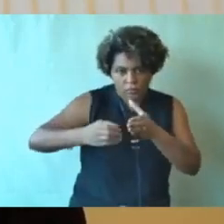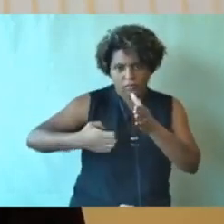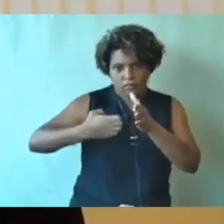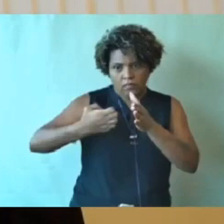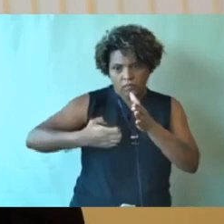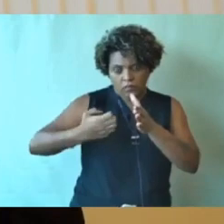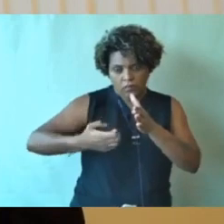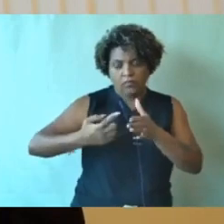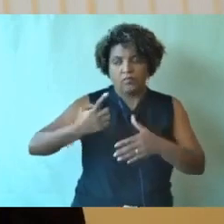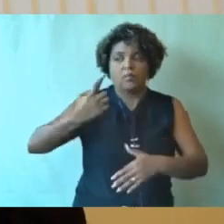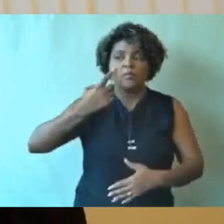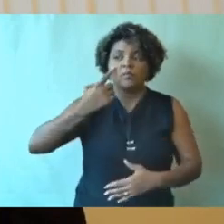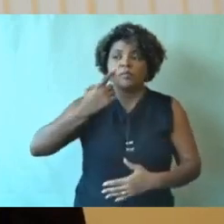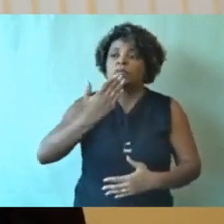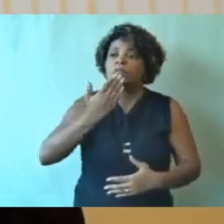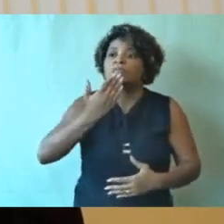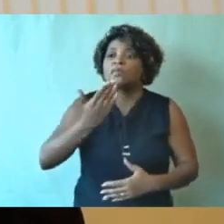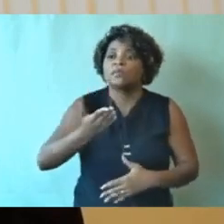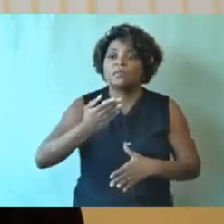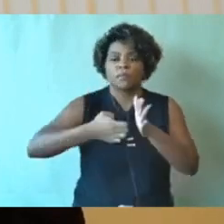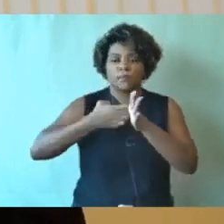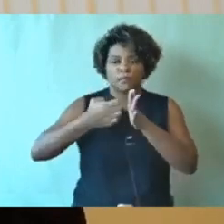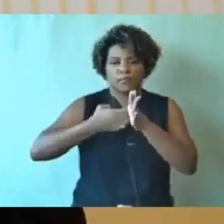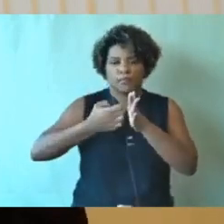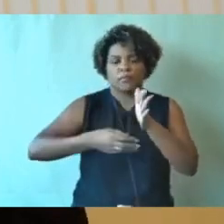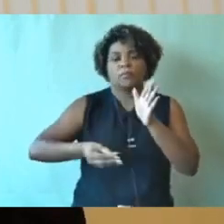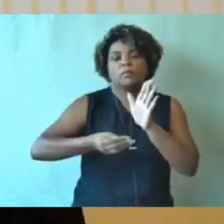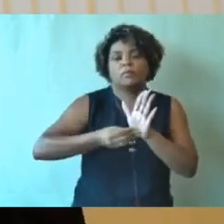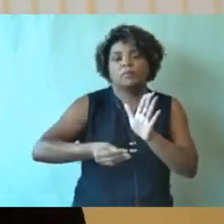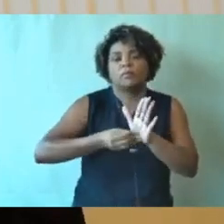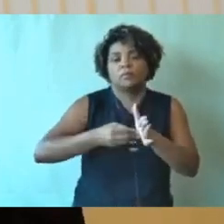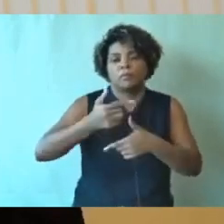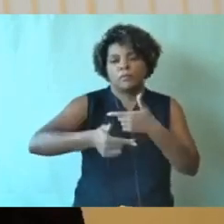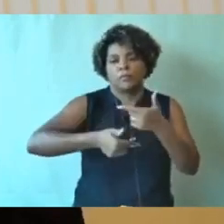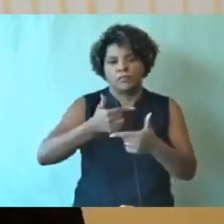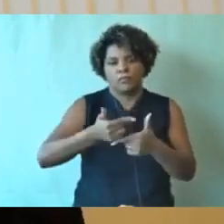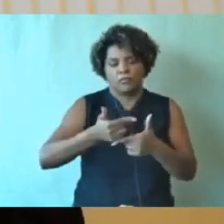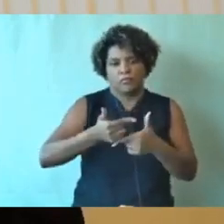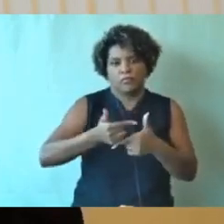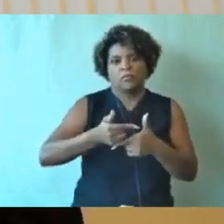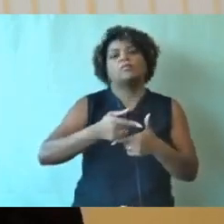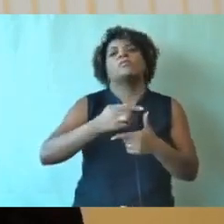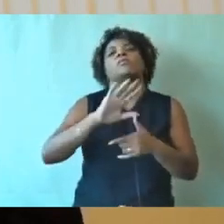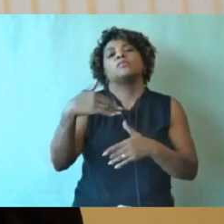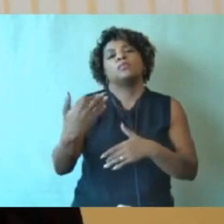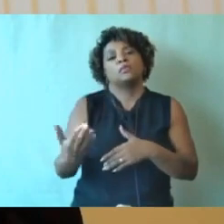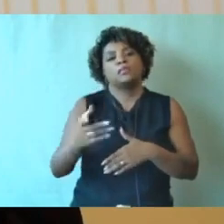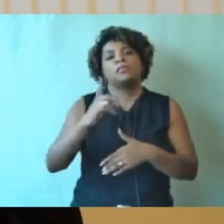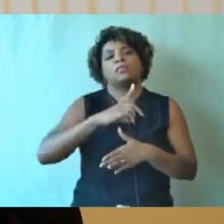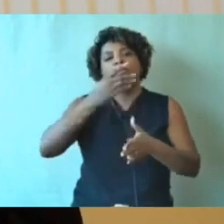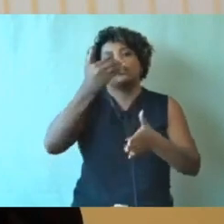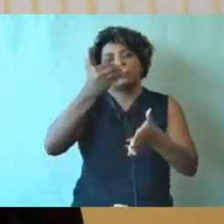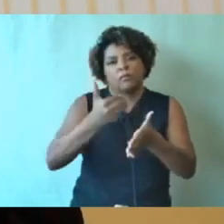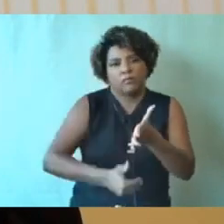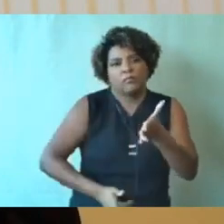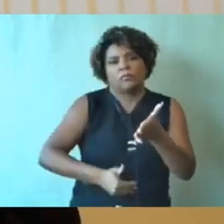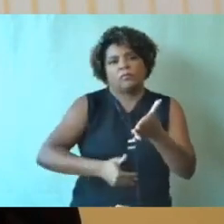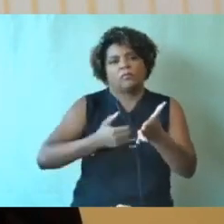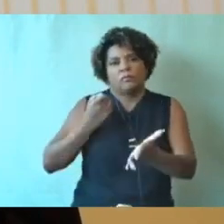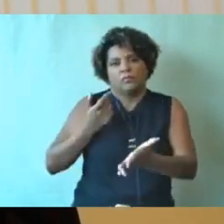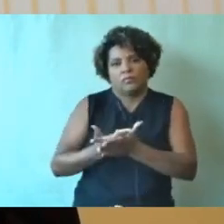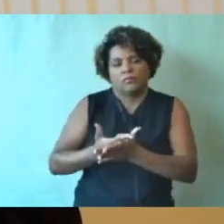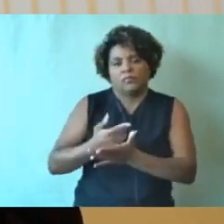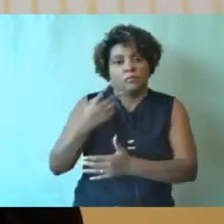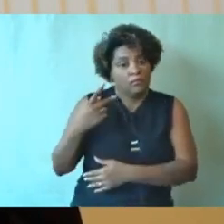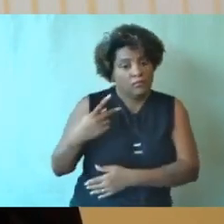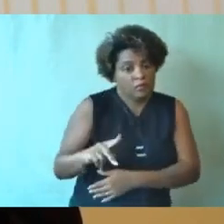viagem. E é descontado do valor que vai pagar para ela. E na hora que retorna para a SUMOB, a prestação de conta por empresa, essa empresa